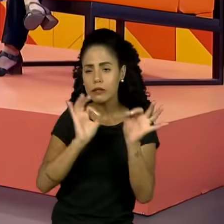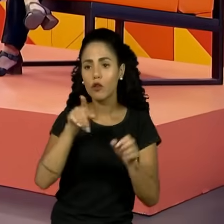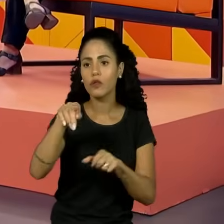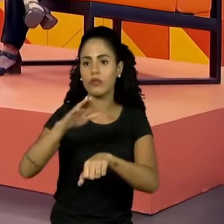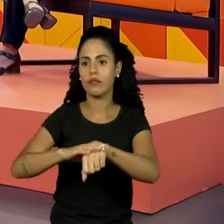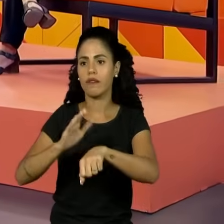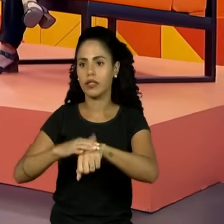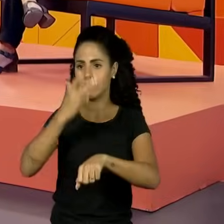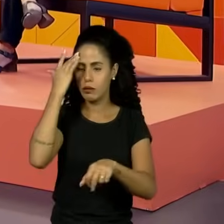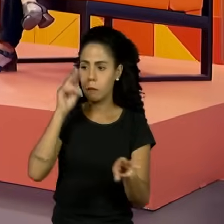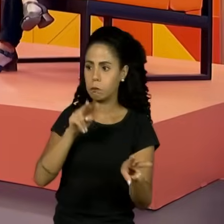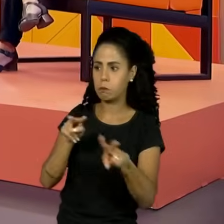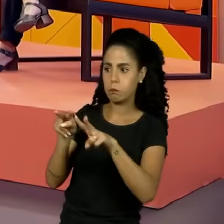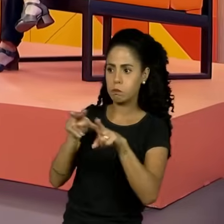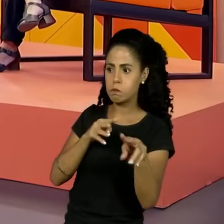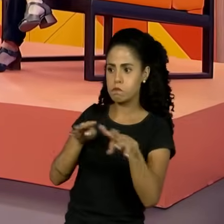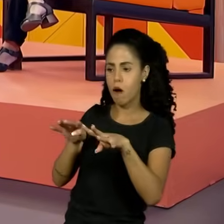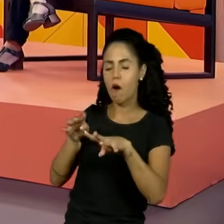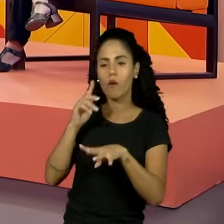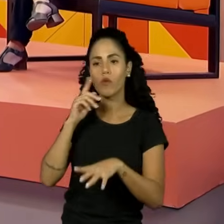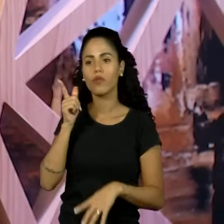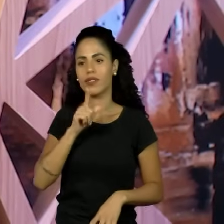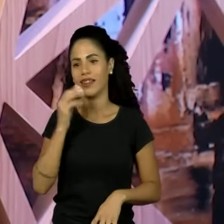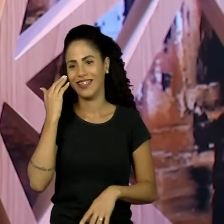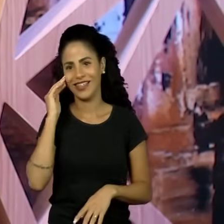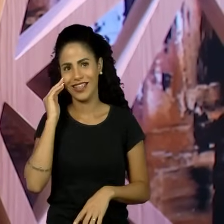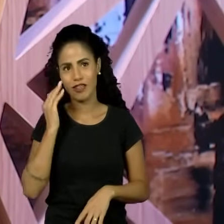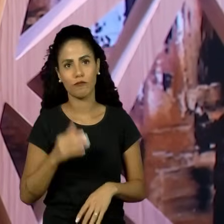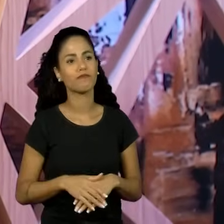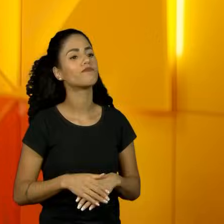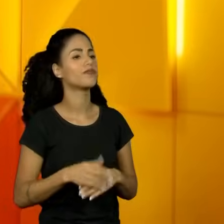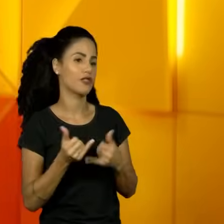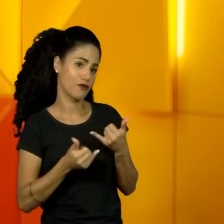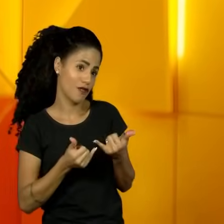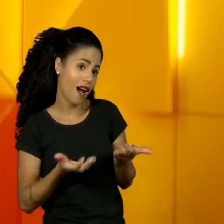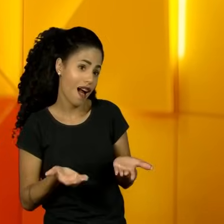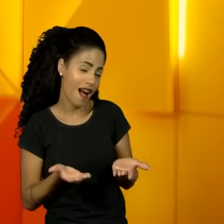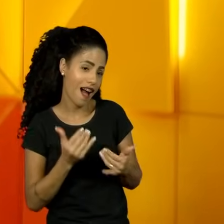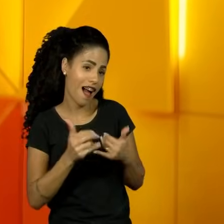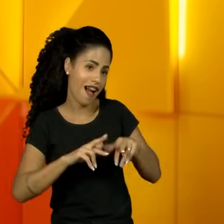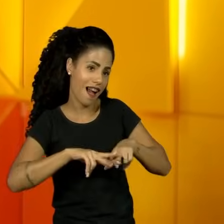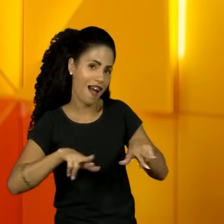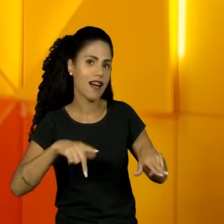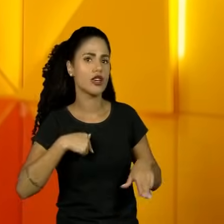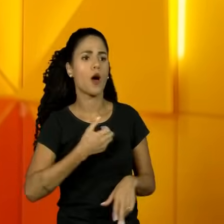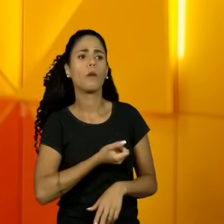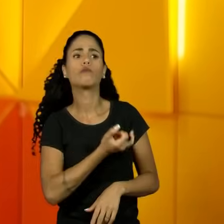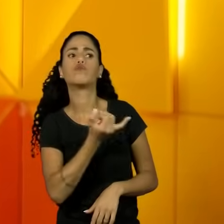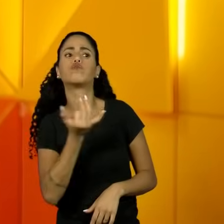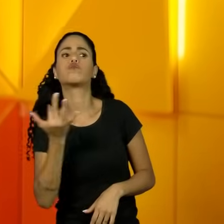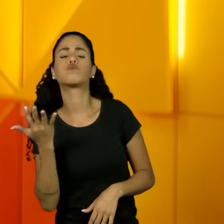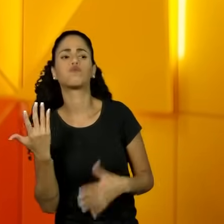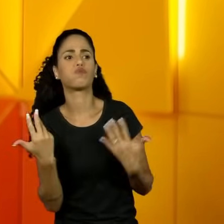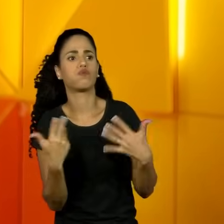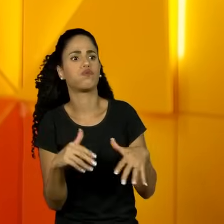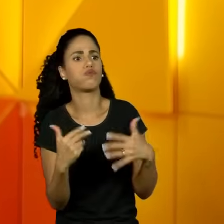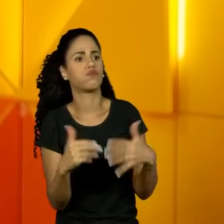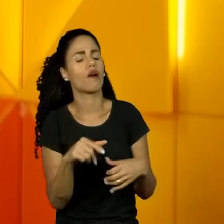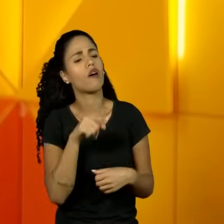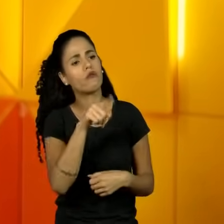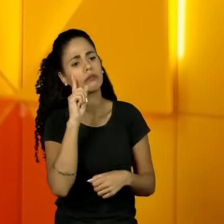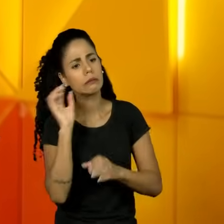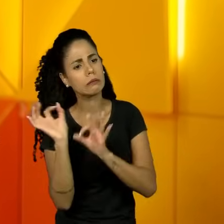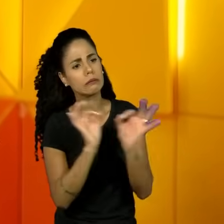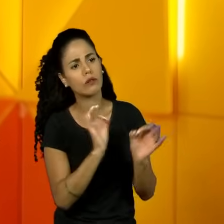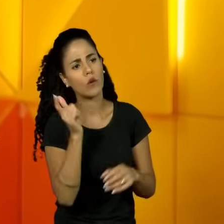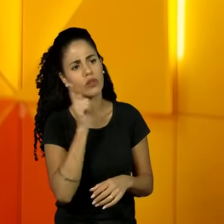você faz, e aquilo que você faz é uma coisa que você gosta muito, jogar. Jogar, né? E os números são muito altos. Você acompanha,